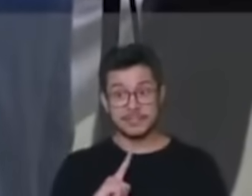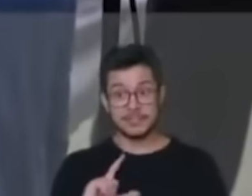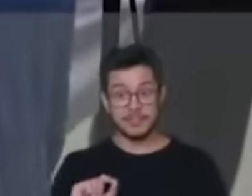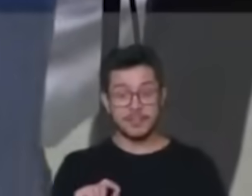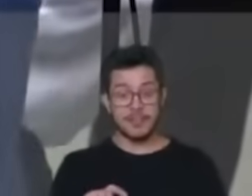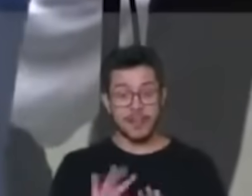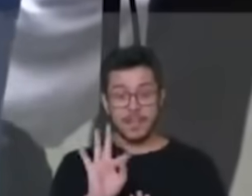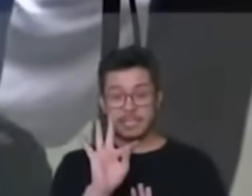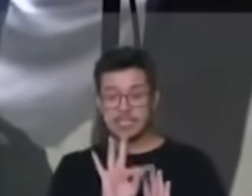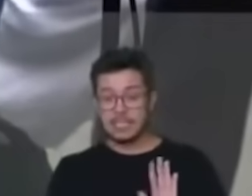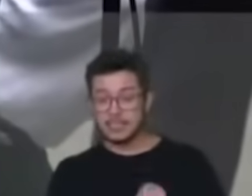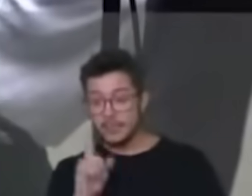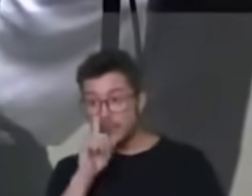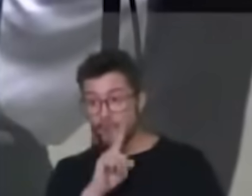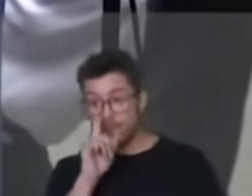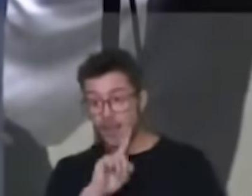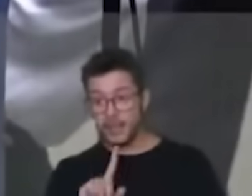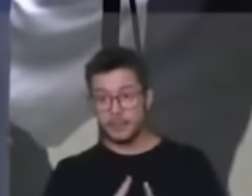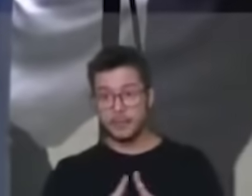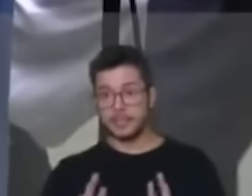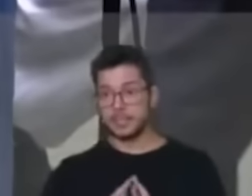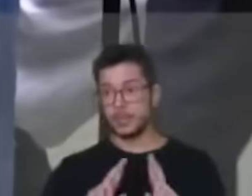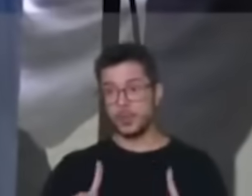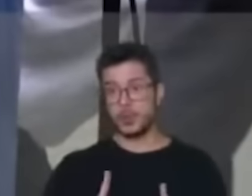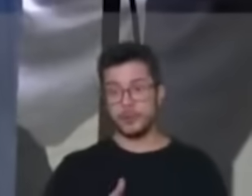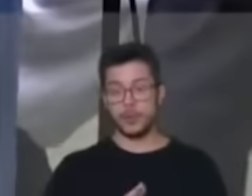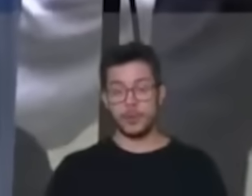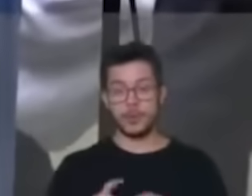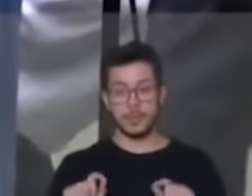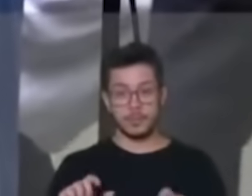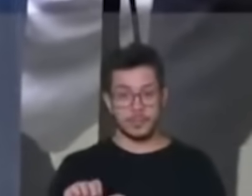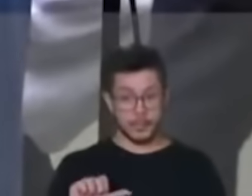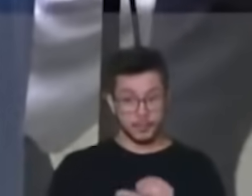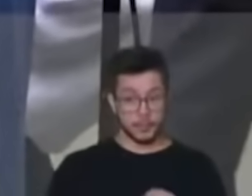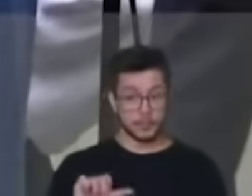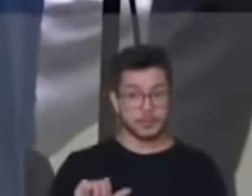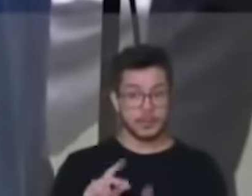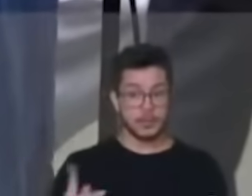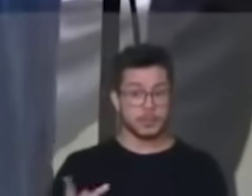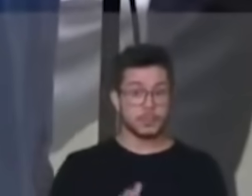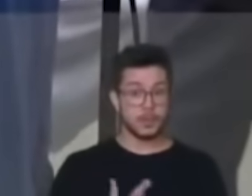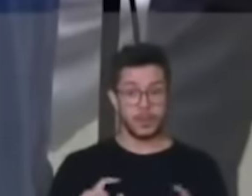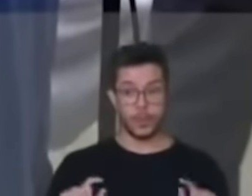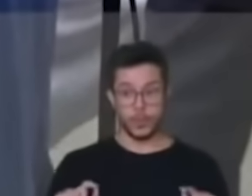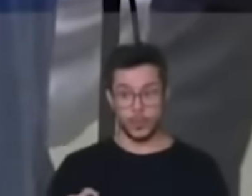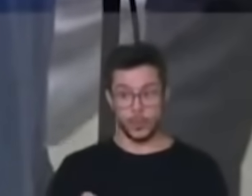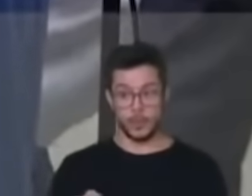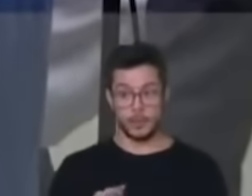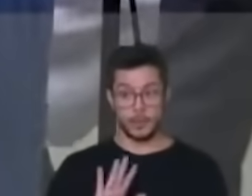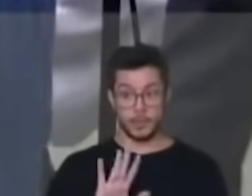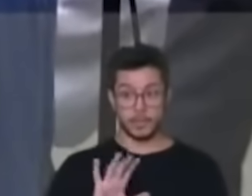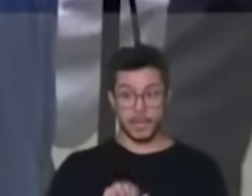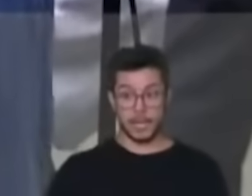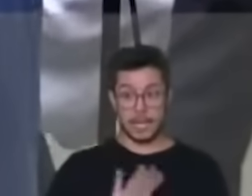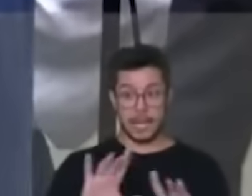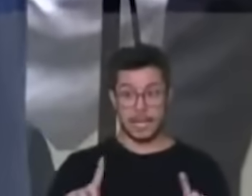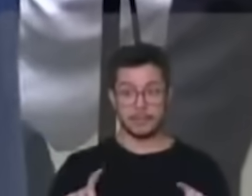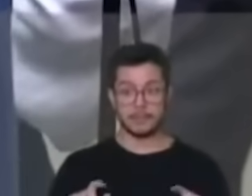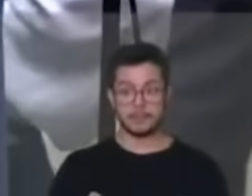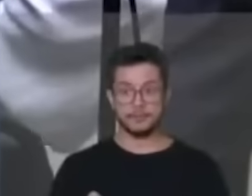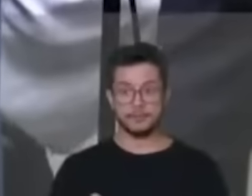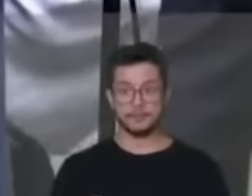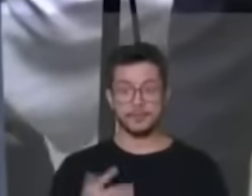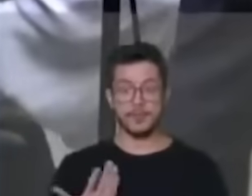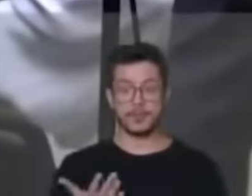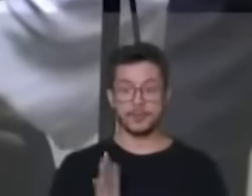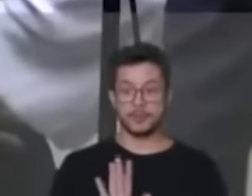texto, o que não foi o caso. A mudança no caso, é importante esclarecer para todos os colegas,